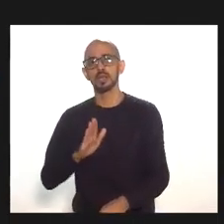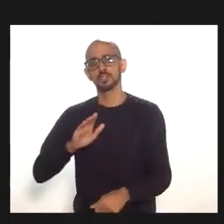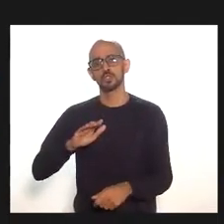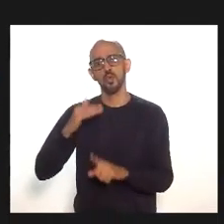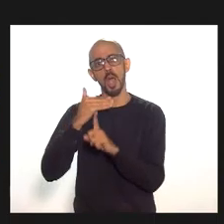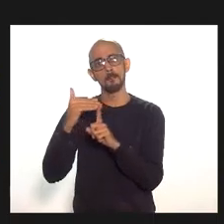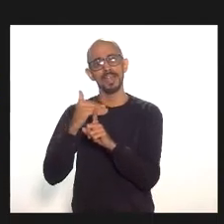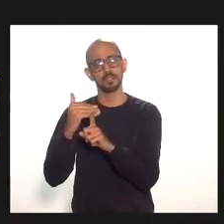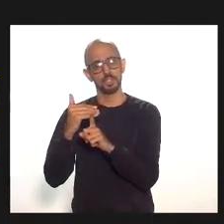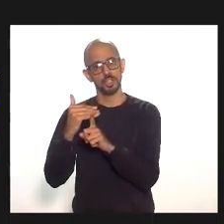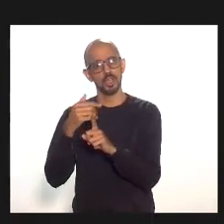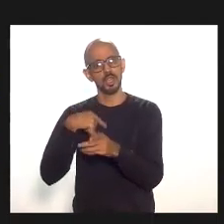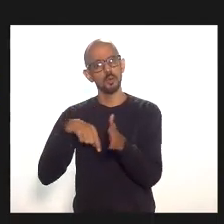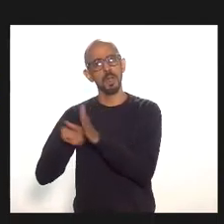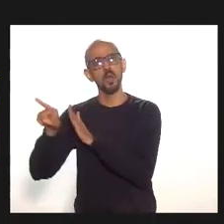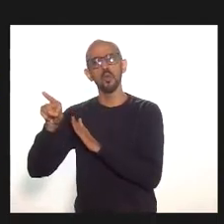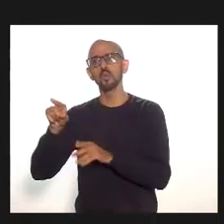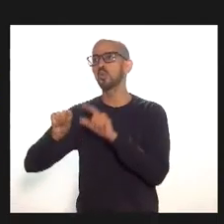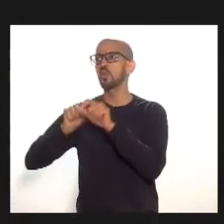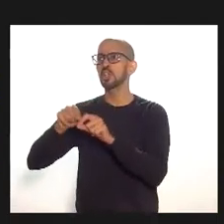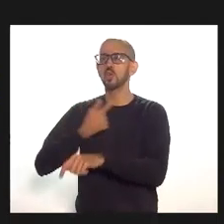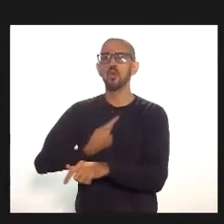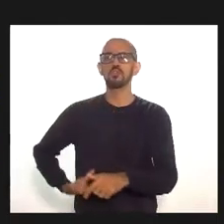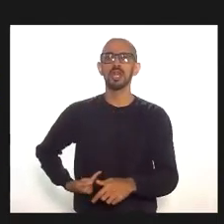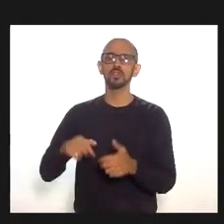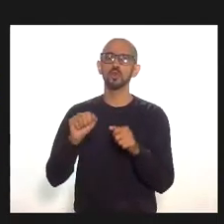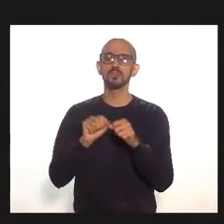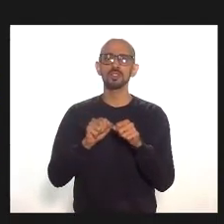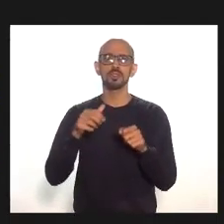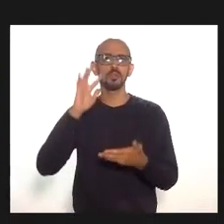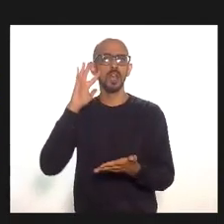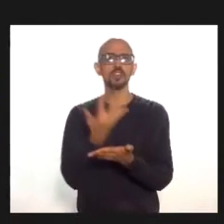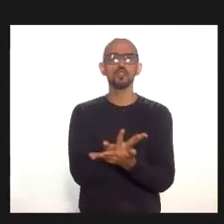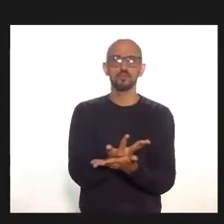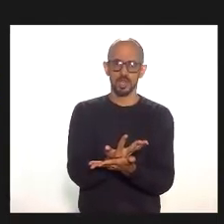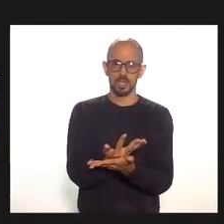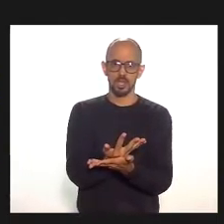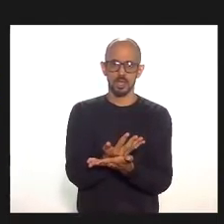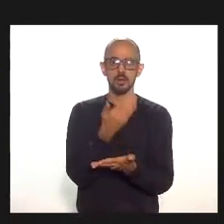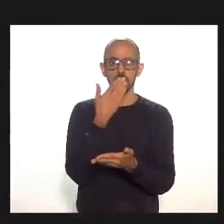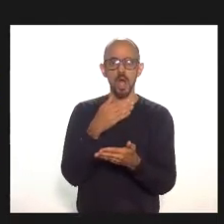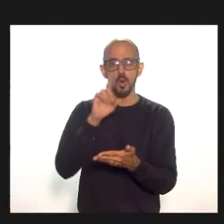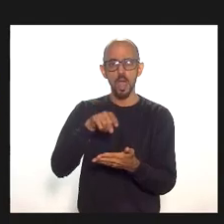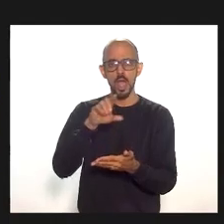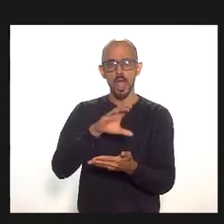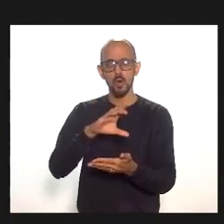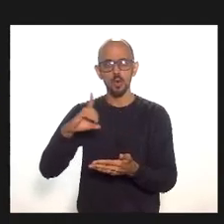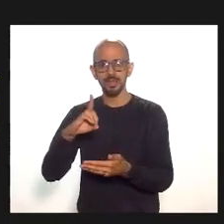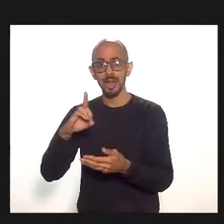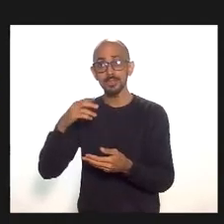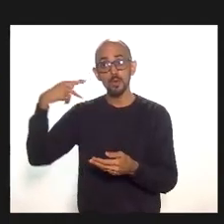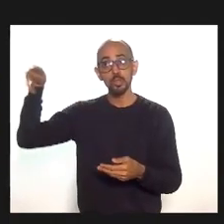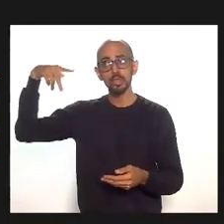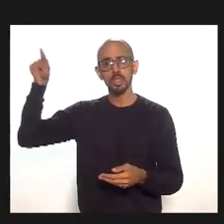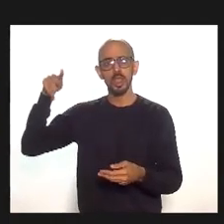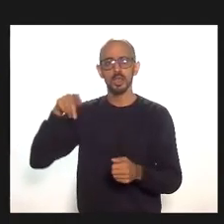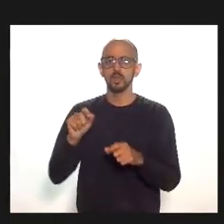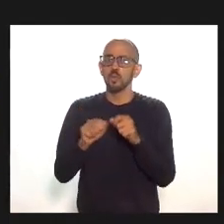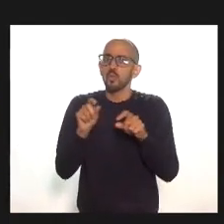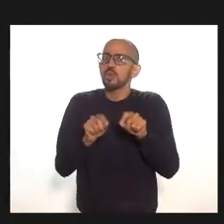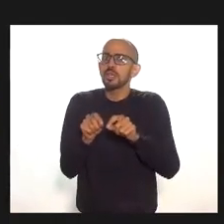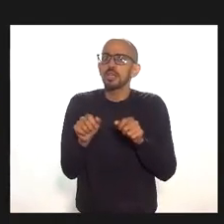pergunto o que é que o governador Cláudio Castro está fazendo para acelerar isso. Que nível de coordenação ele está fazendo com os municípios para acelerar a taxa